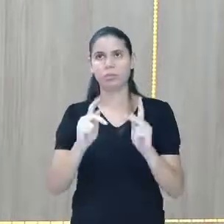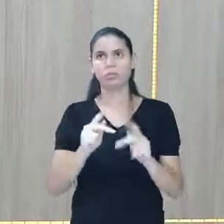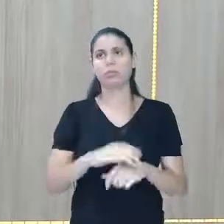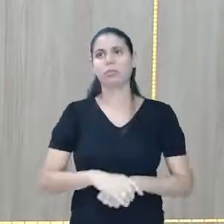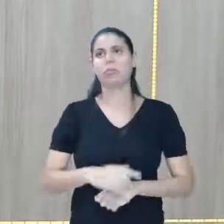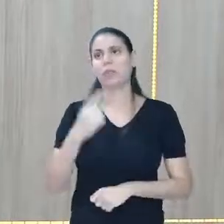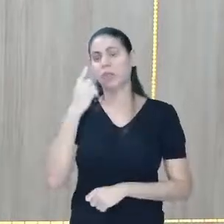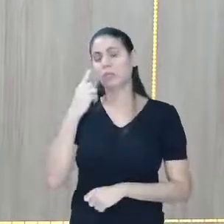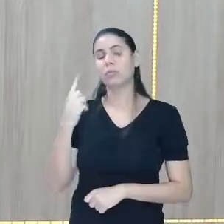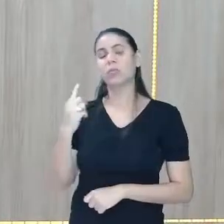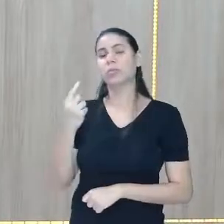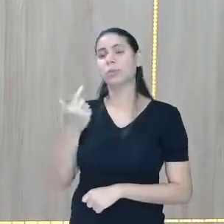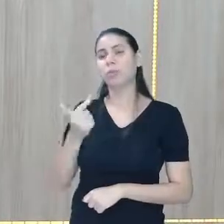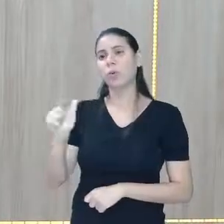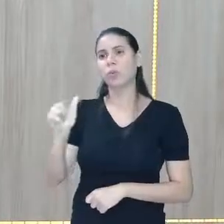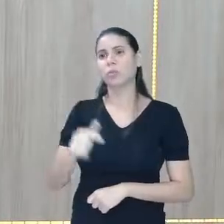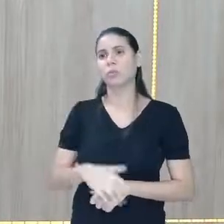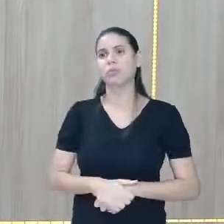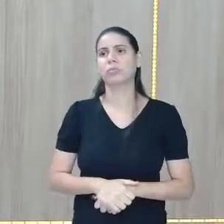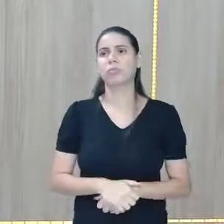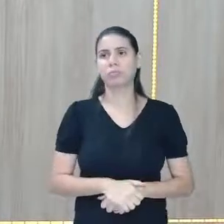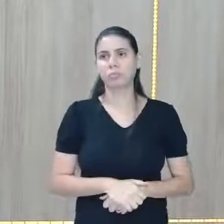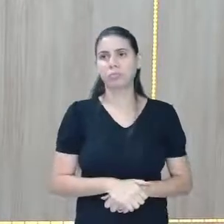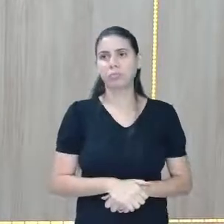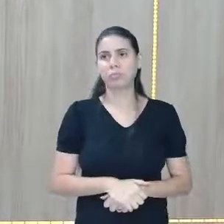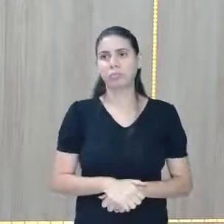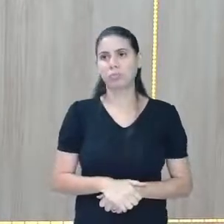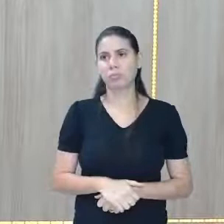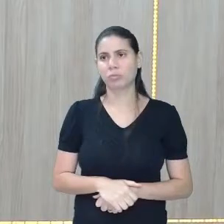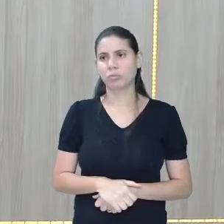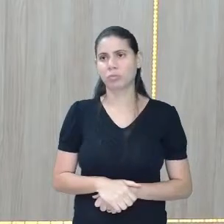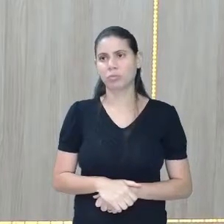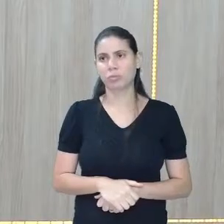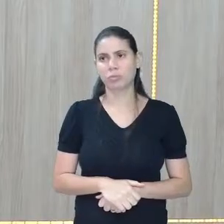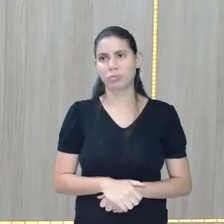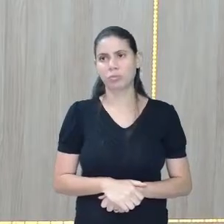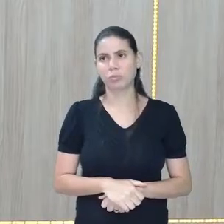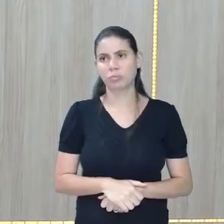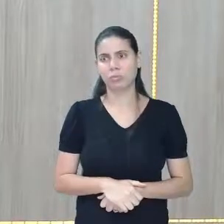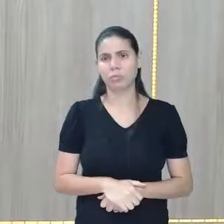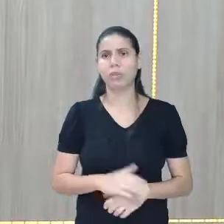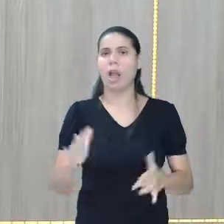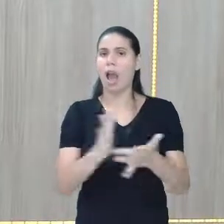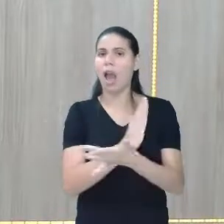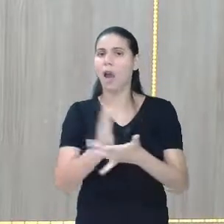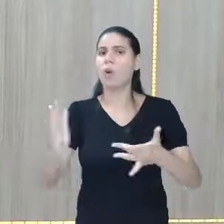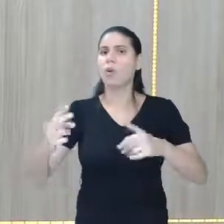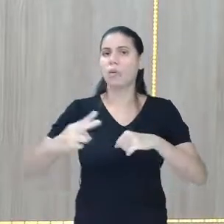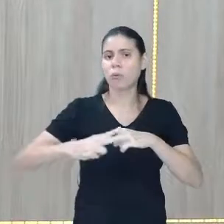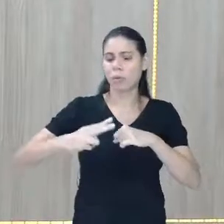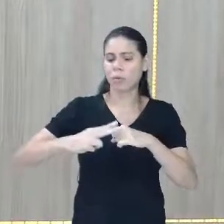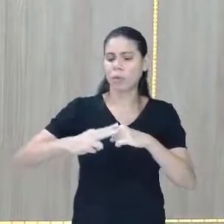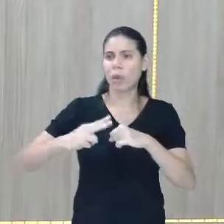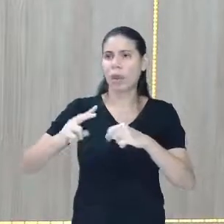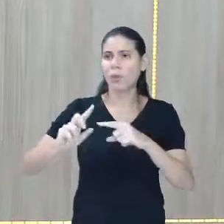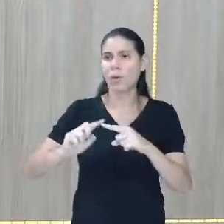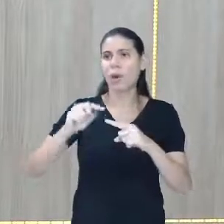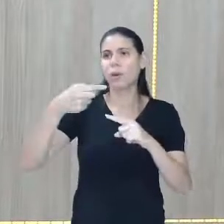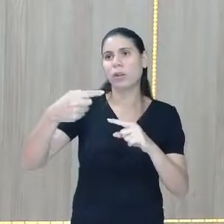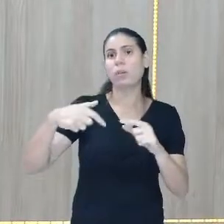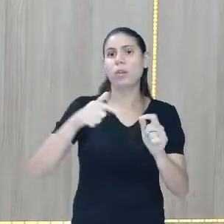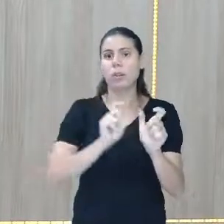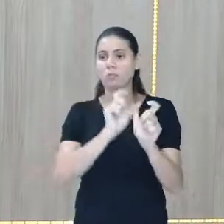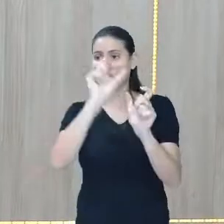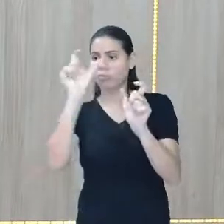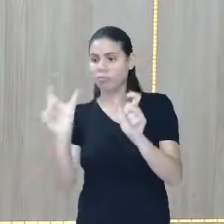vamos ver com calma aqui, ó. Outra coisa que vamos ver também é que há alguns verbos que depois dele vir um outro verbo de